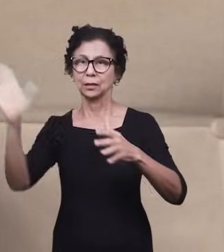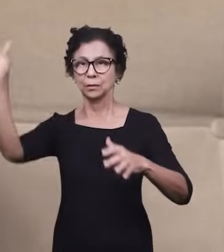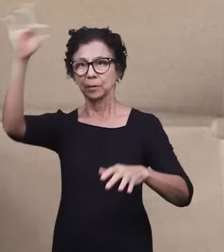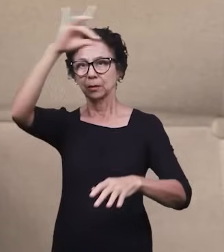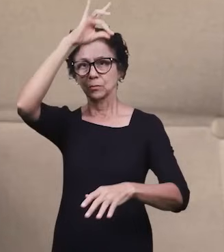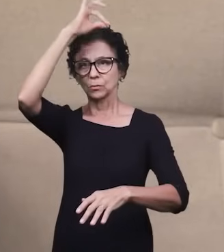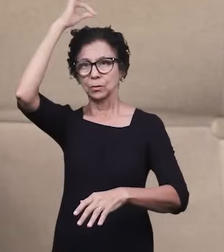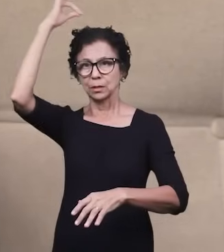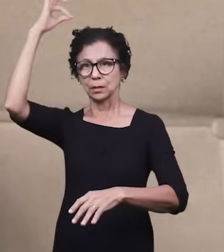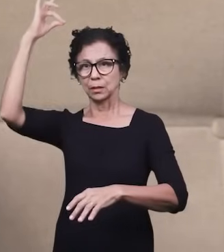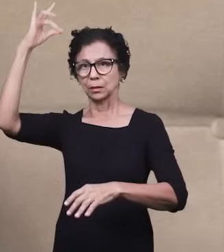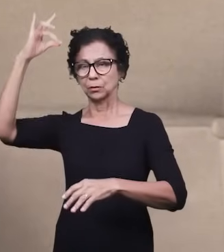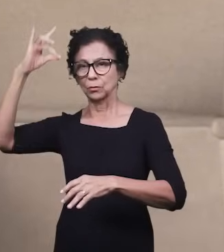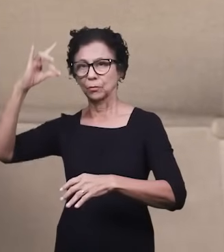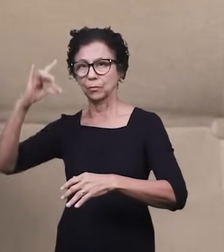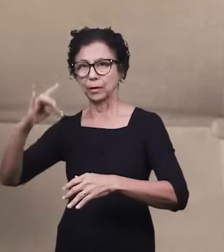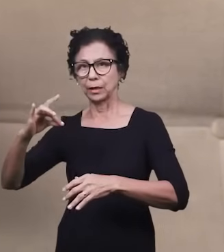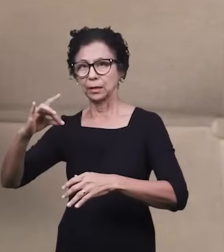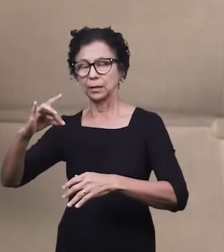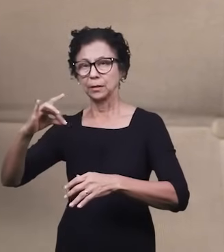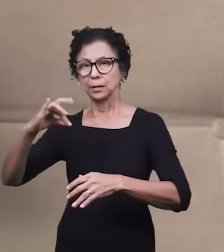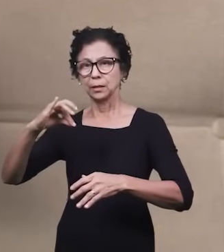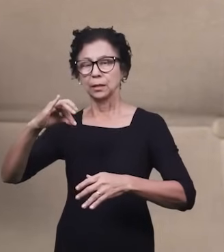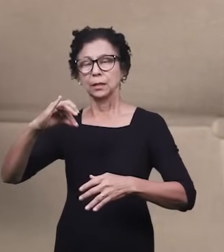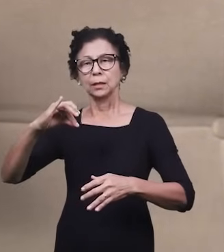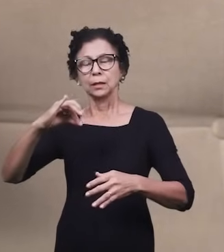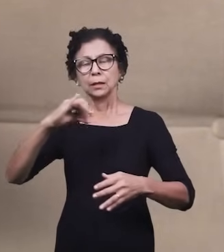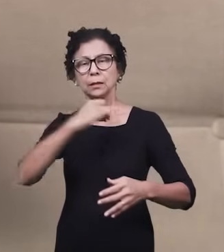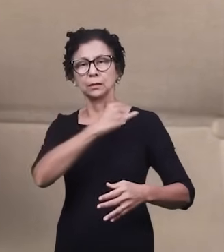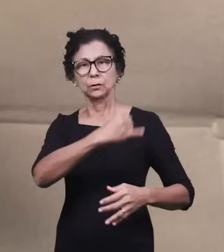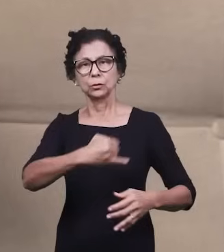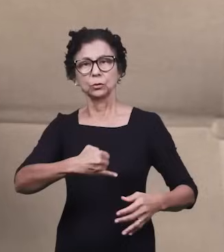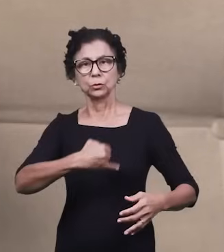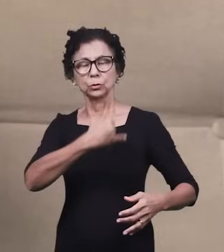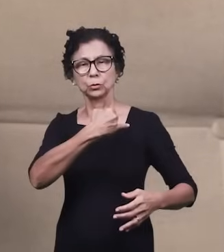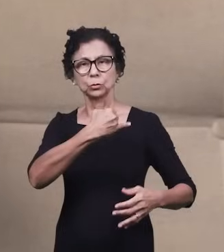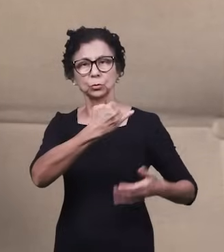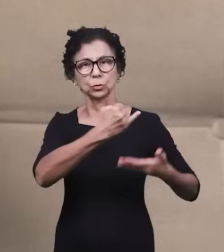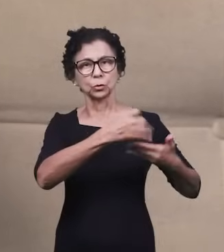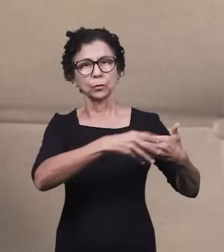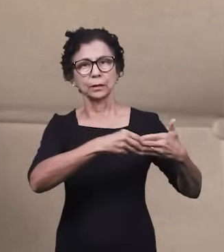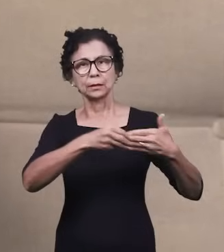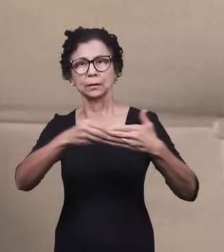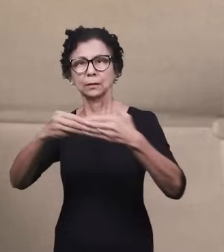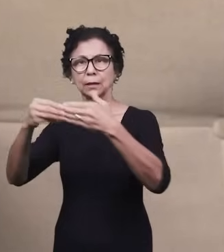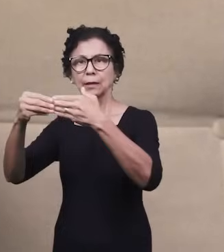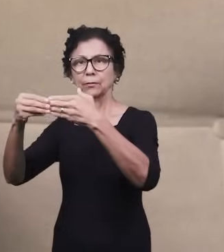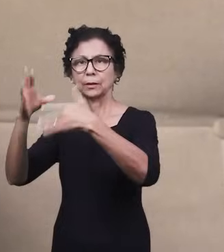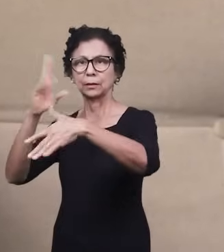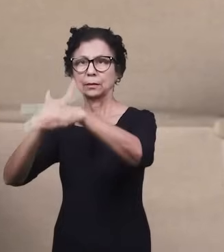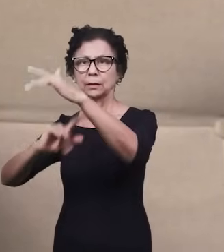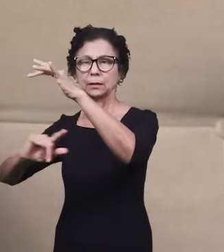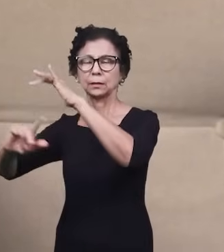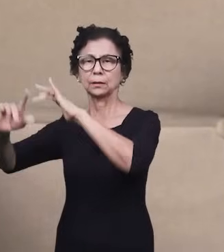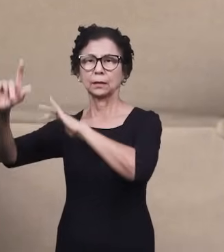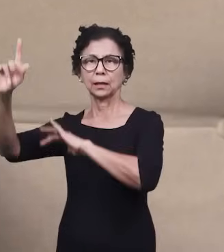sobe. Ele leva João à eternidade e o Pai vai revelar a glória do